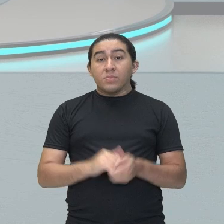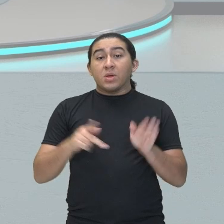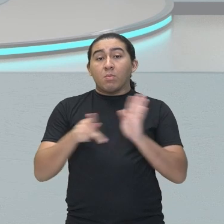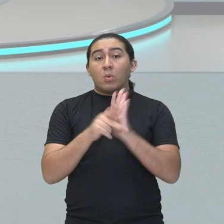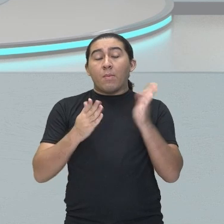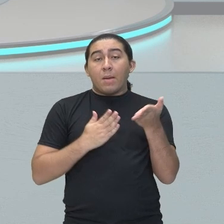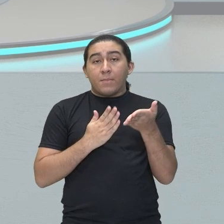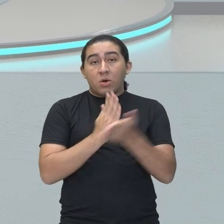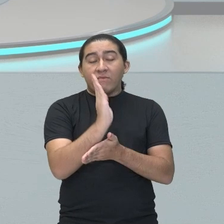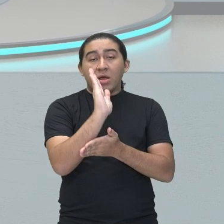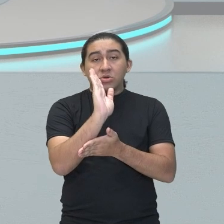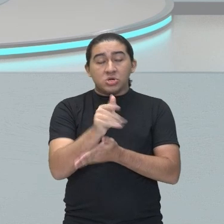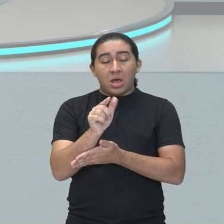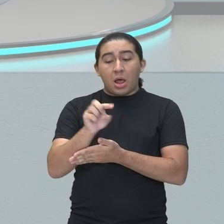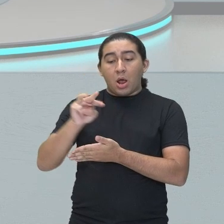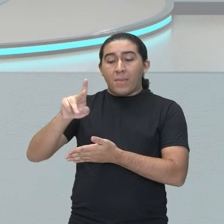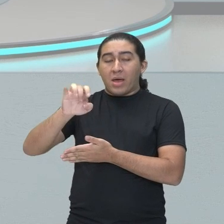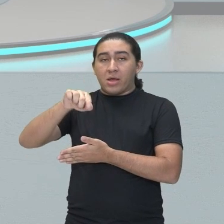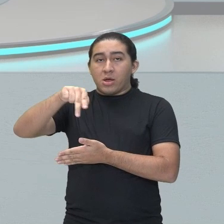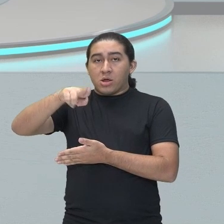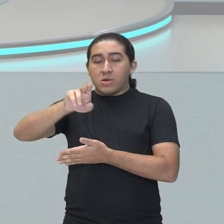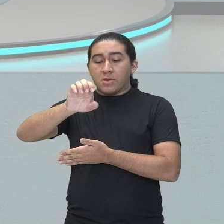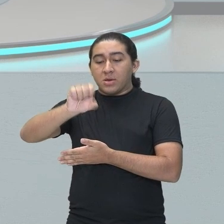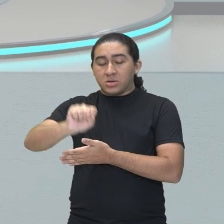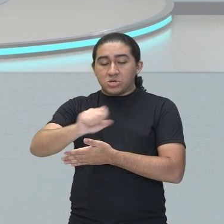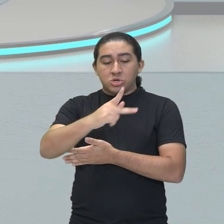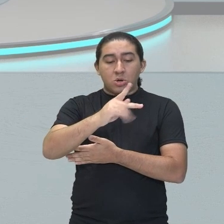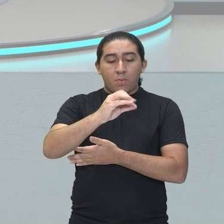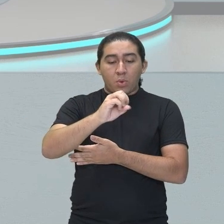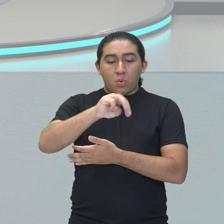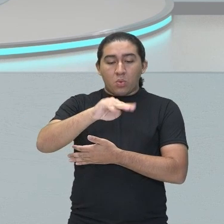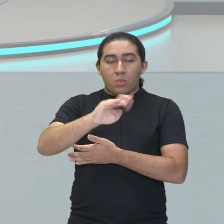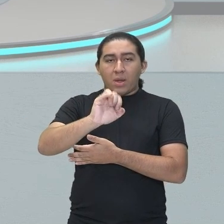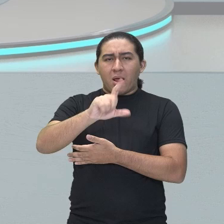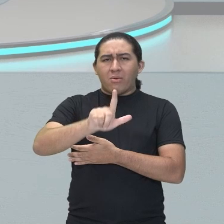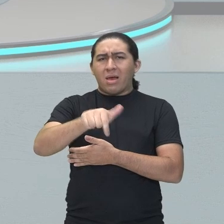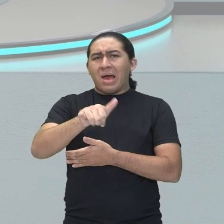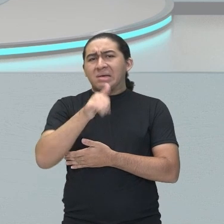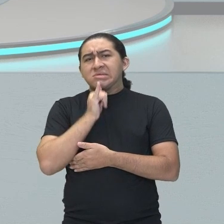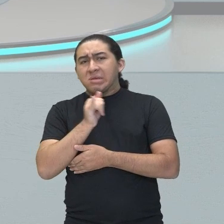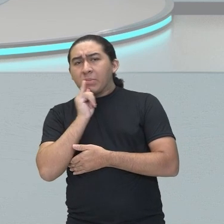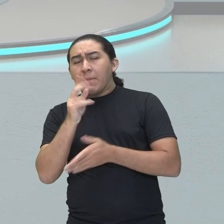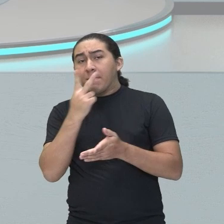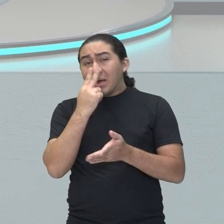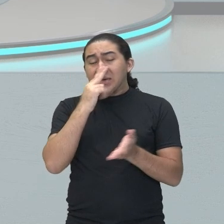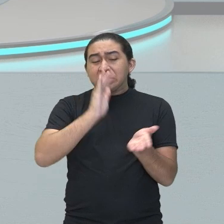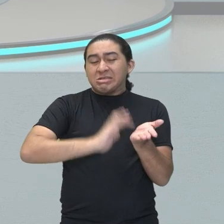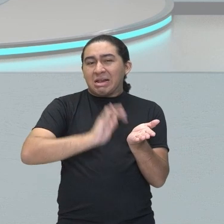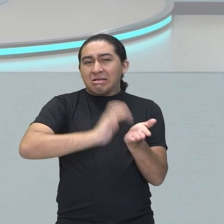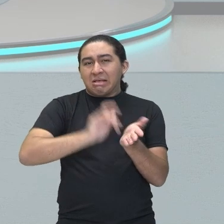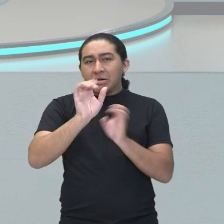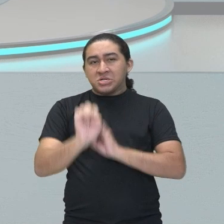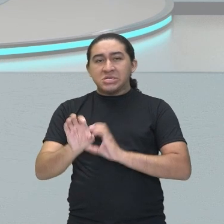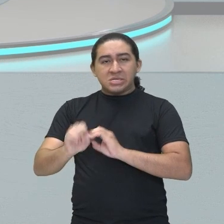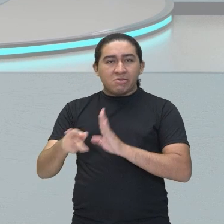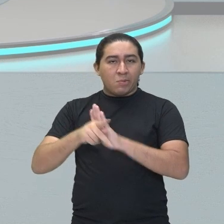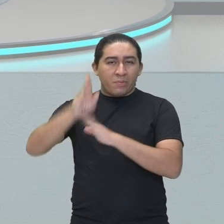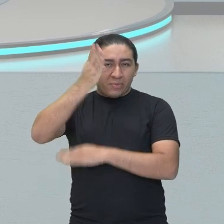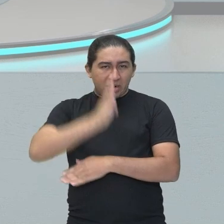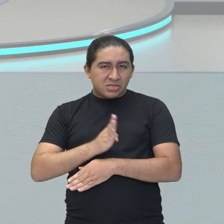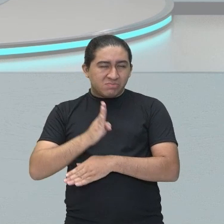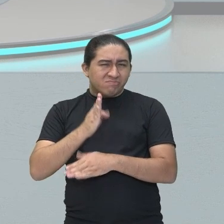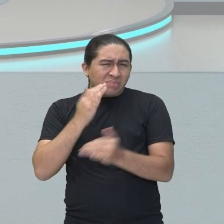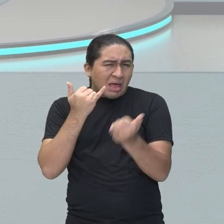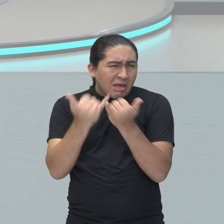decreto do Marquês de Pombal. Marquês de Pombal era uma espécie de secretário da Educação no Brasil, né? Ele